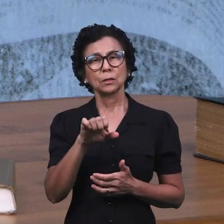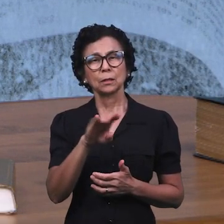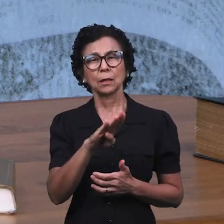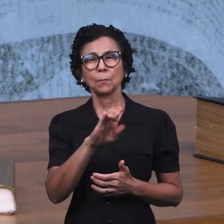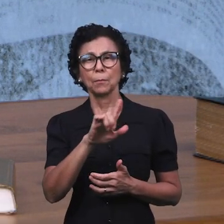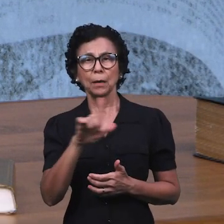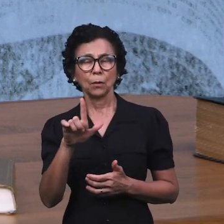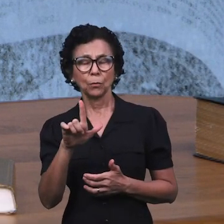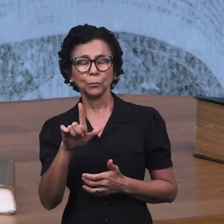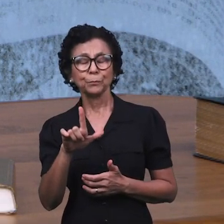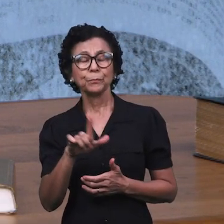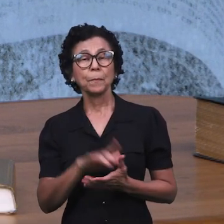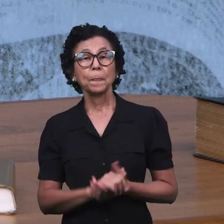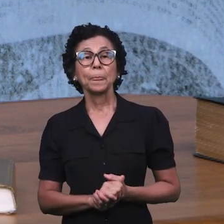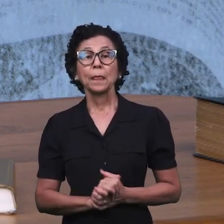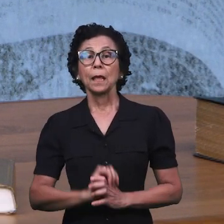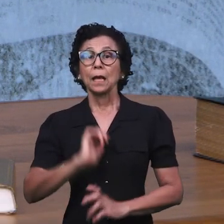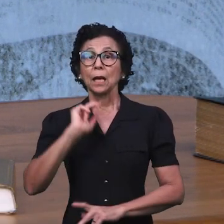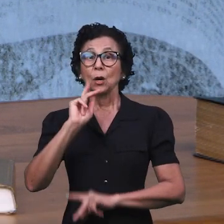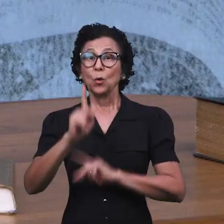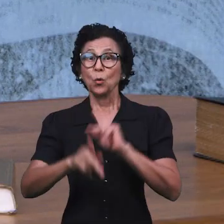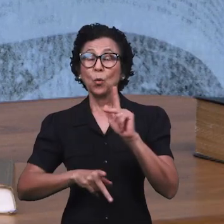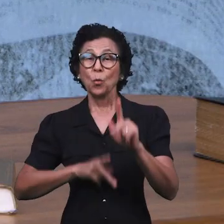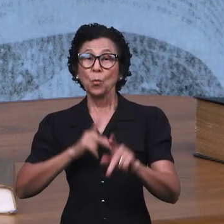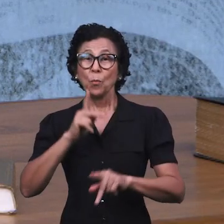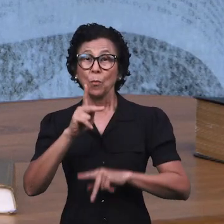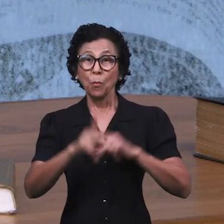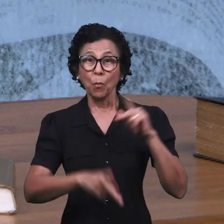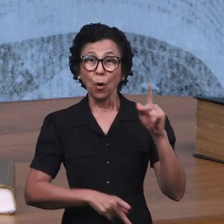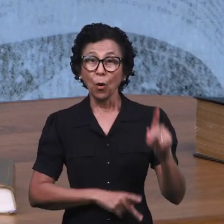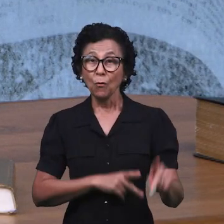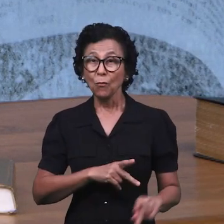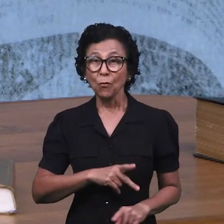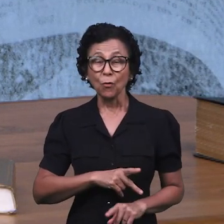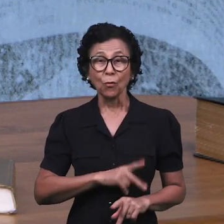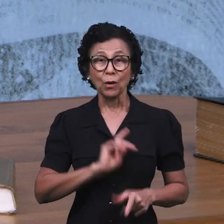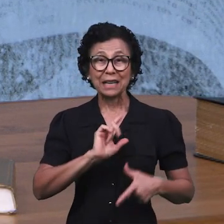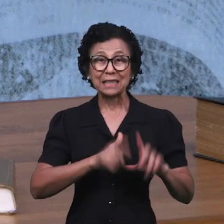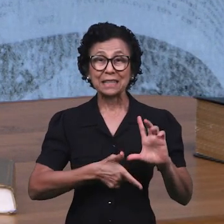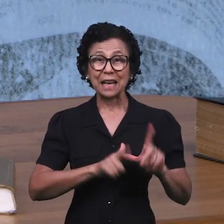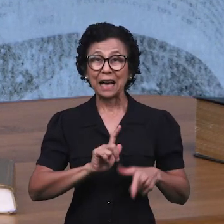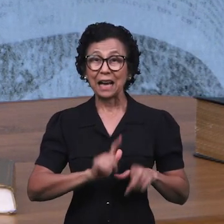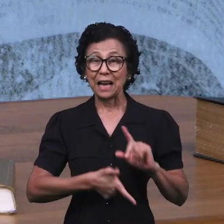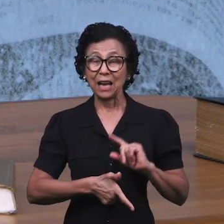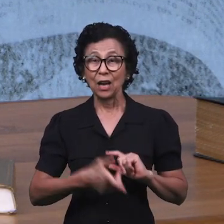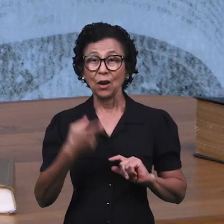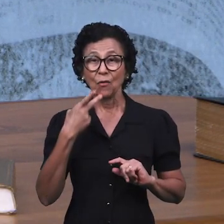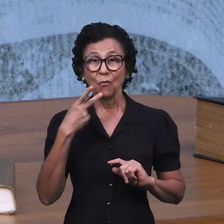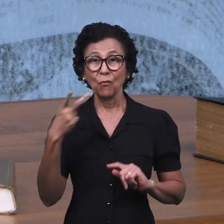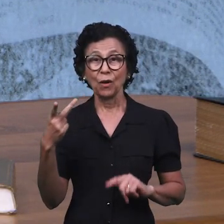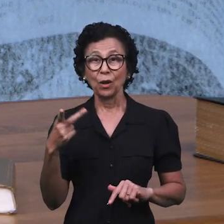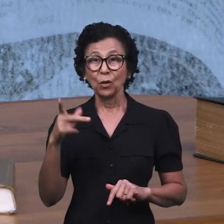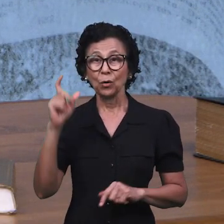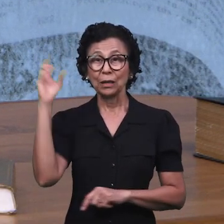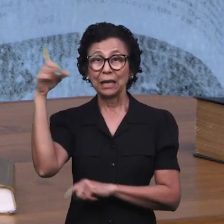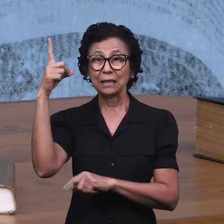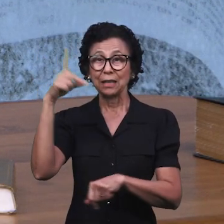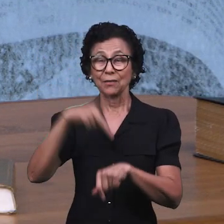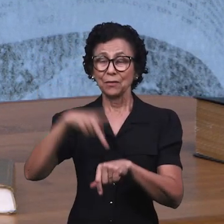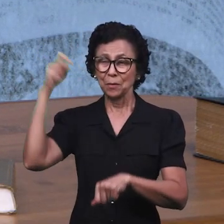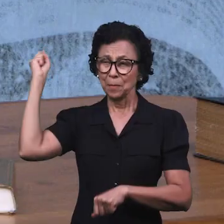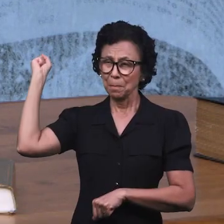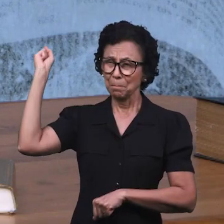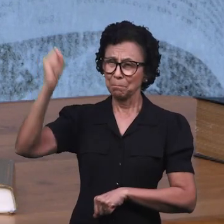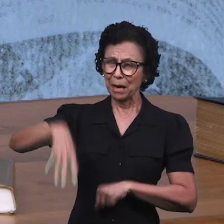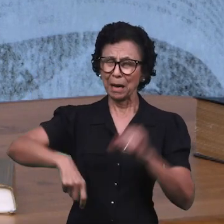angustiou, porque o povo falava de apedrejá-lo, porque o ânimo de todo o povo estava em